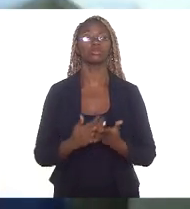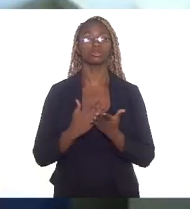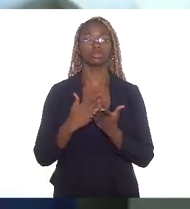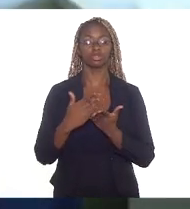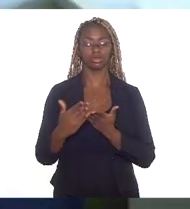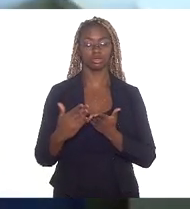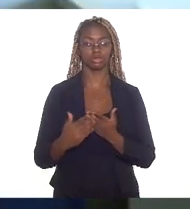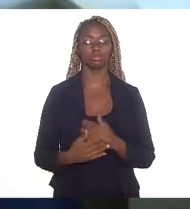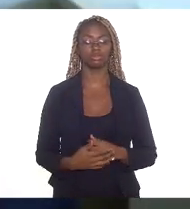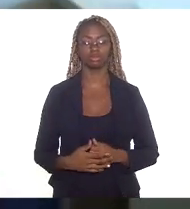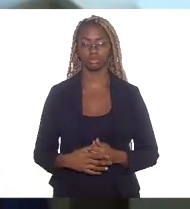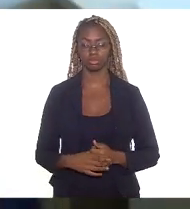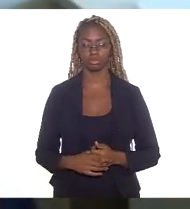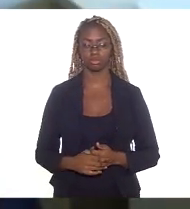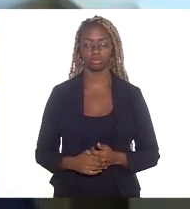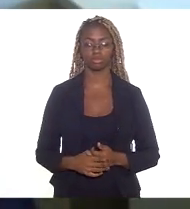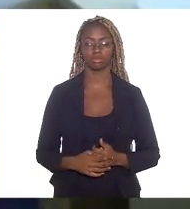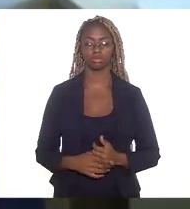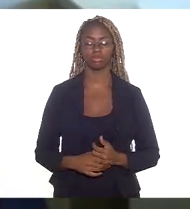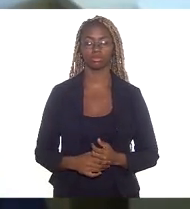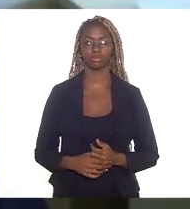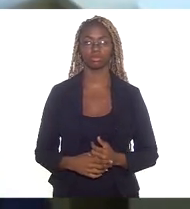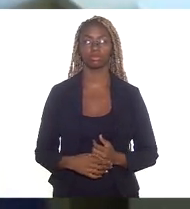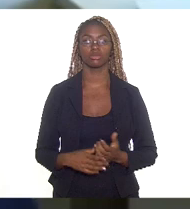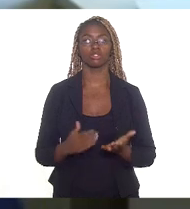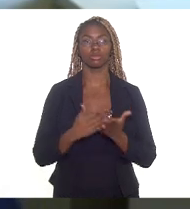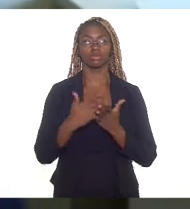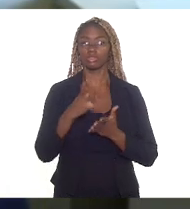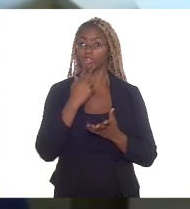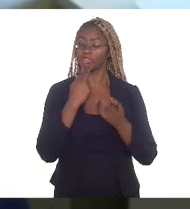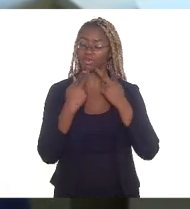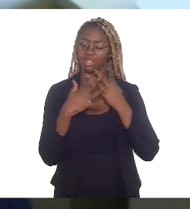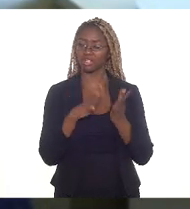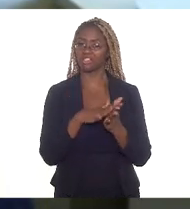inicialmente, eu queria registrar